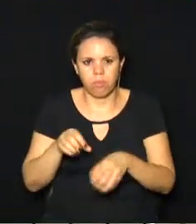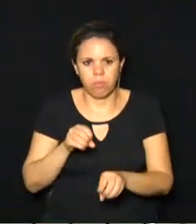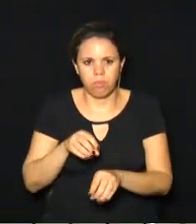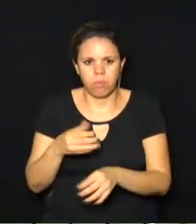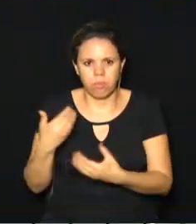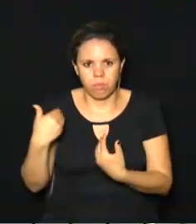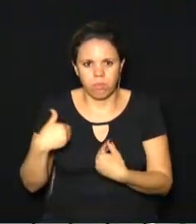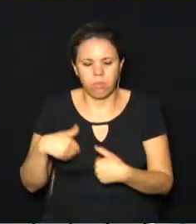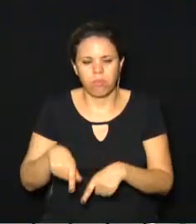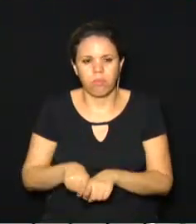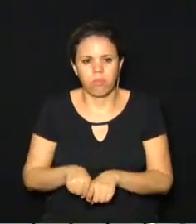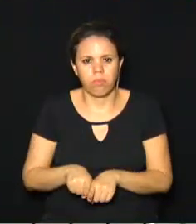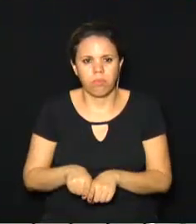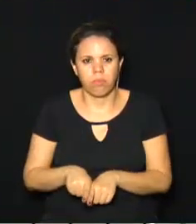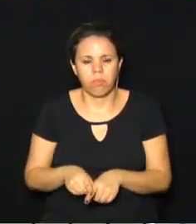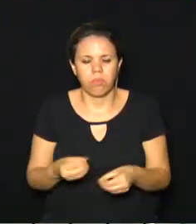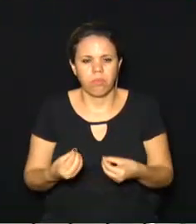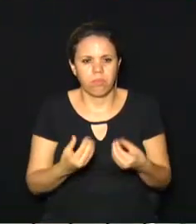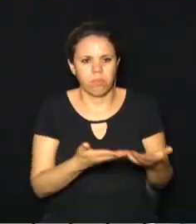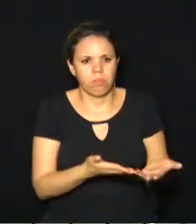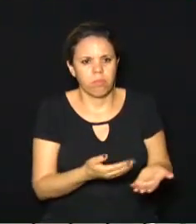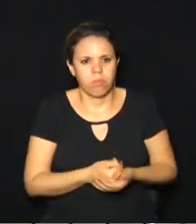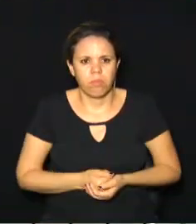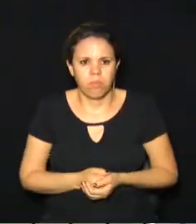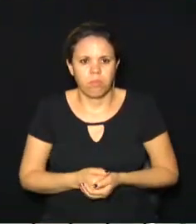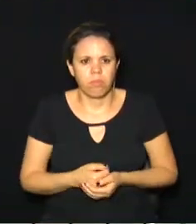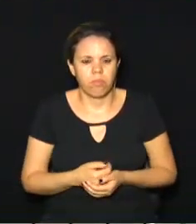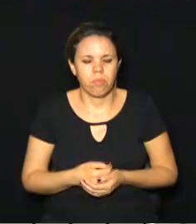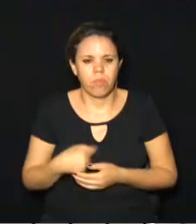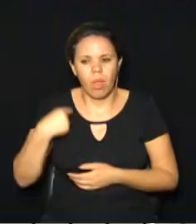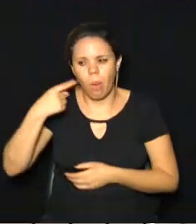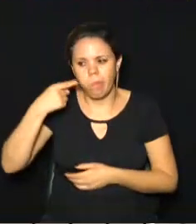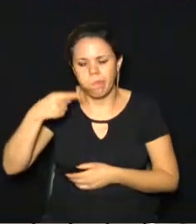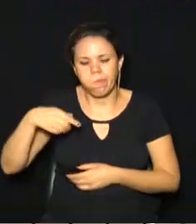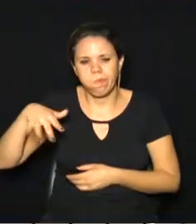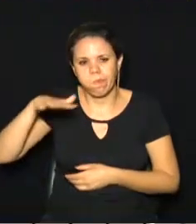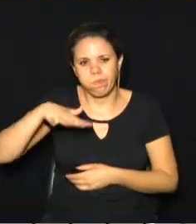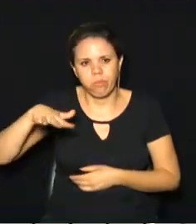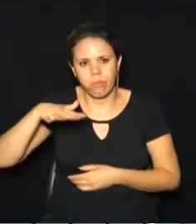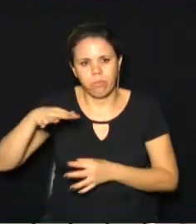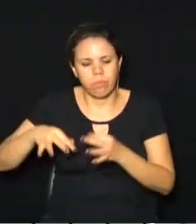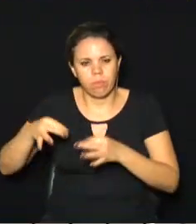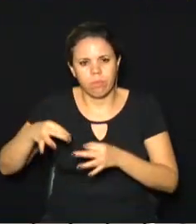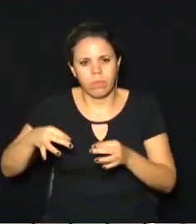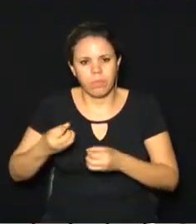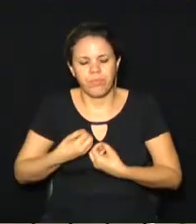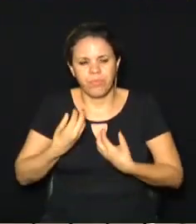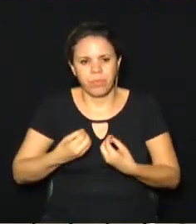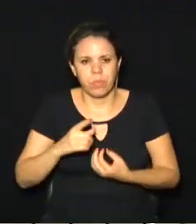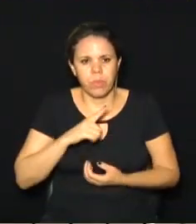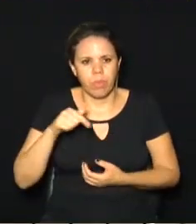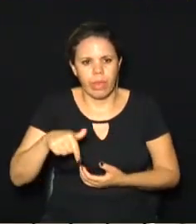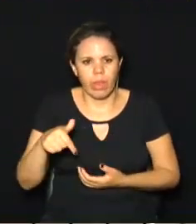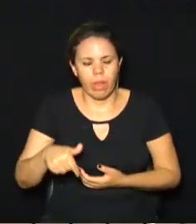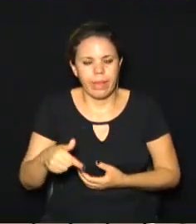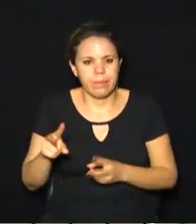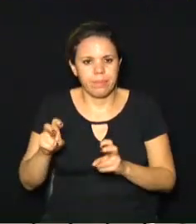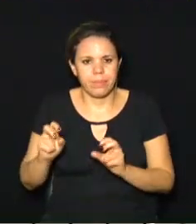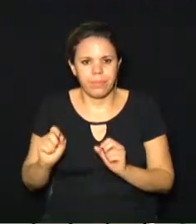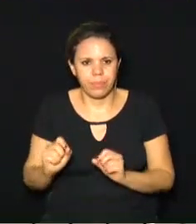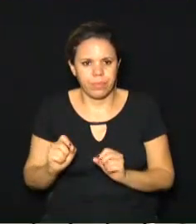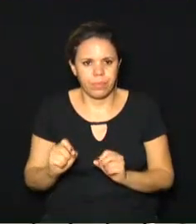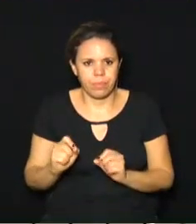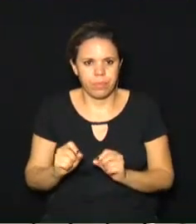Educação, enviar à Procuradoria as informações que nós temos